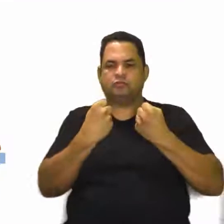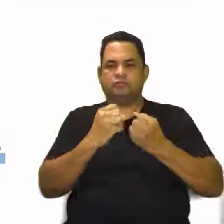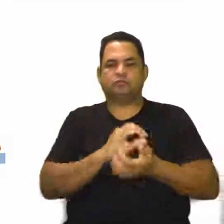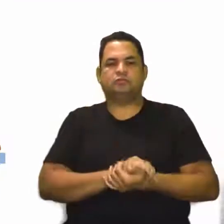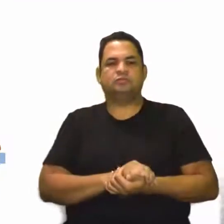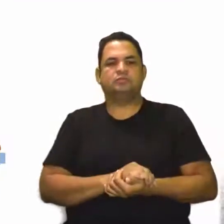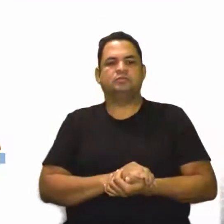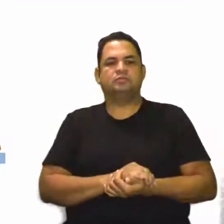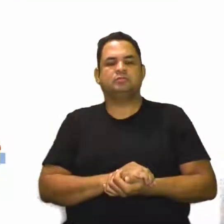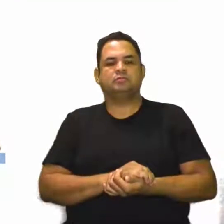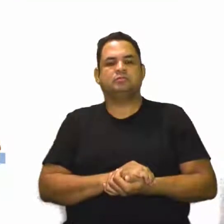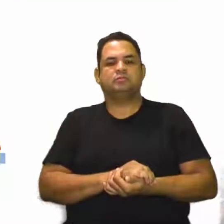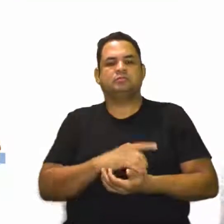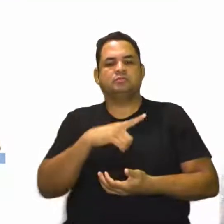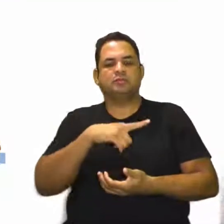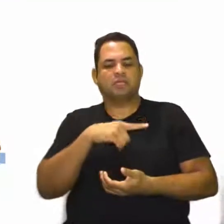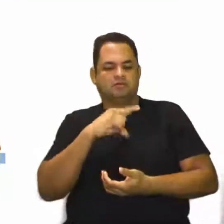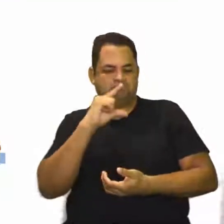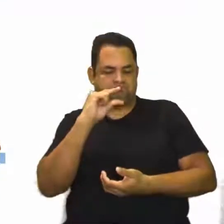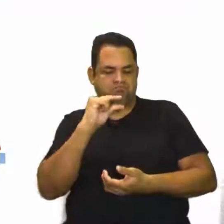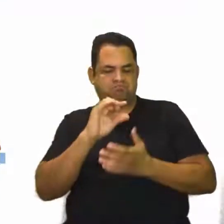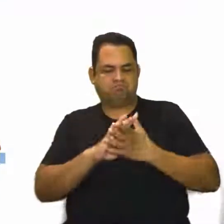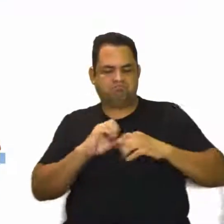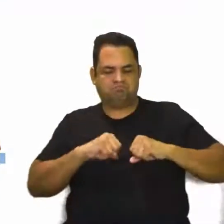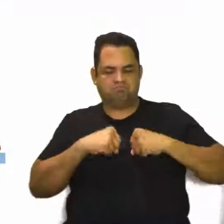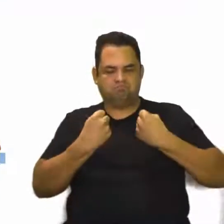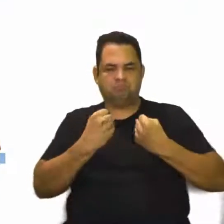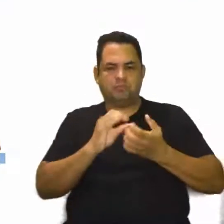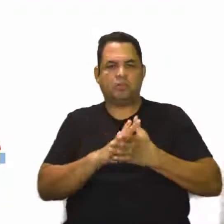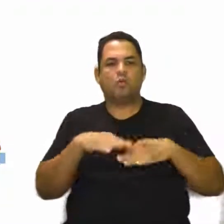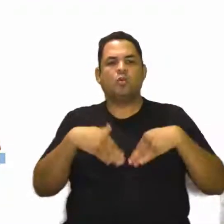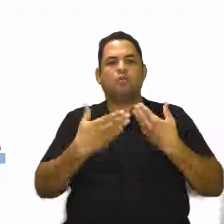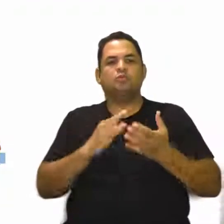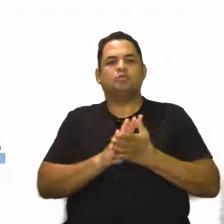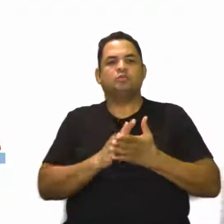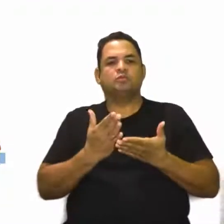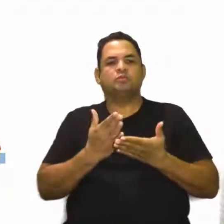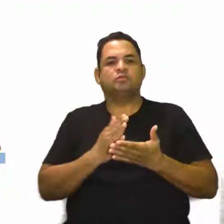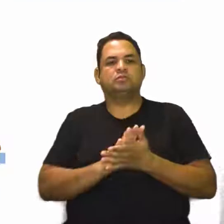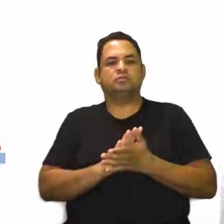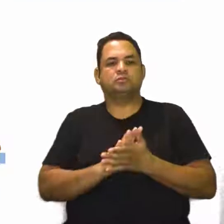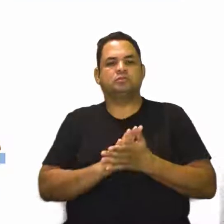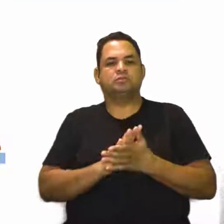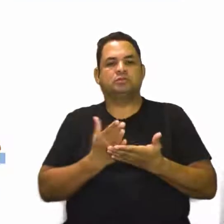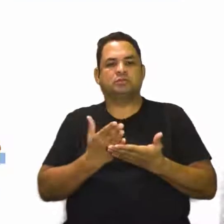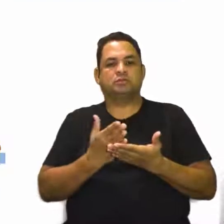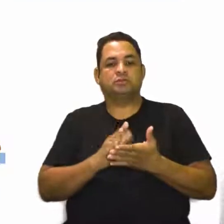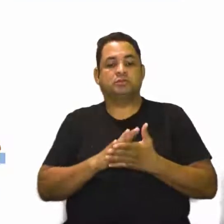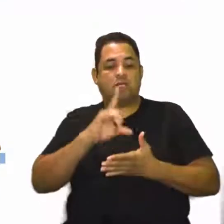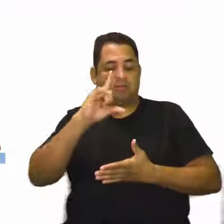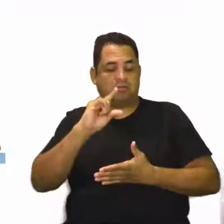eu tenho um esforço ali pequeno, porque quando eu tenho aptidão física, esse esforço ele é reduzido. Então, essa